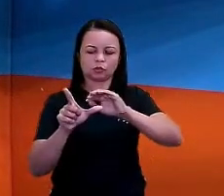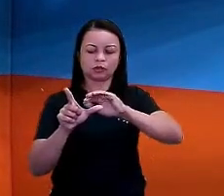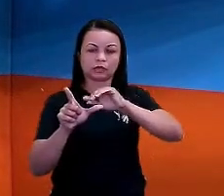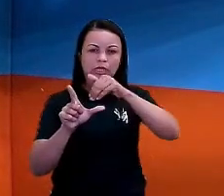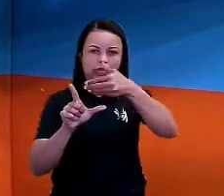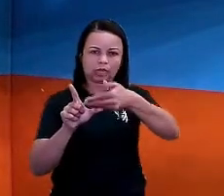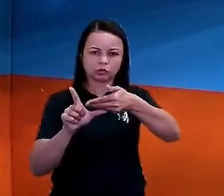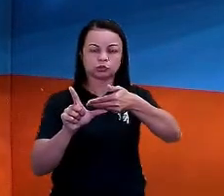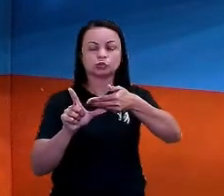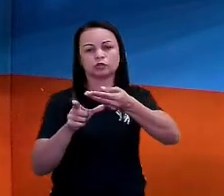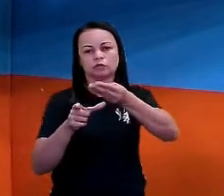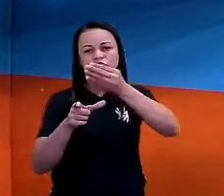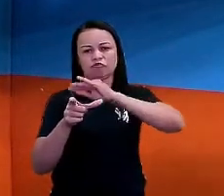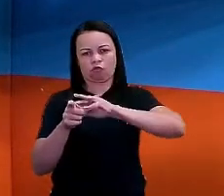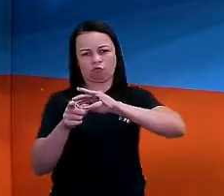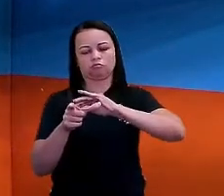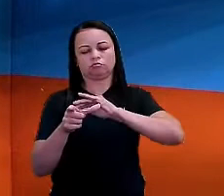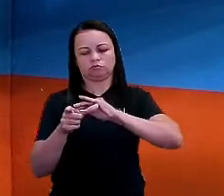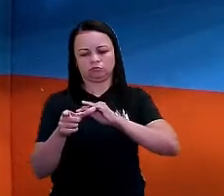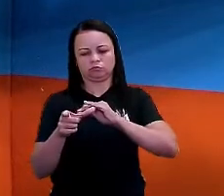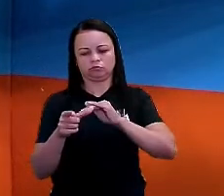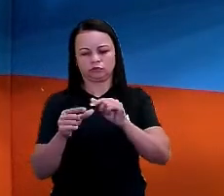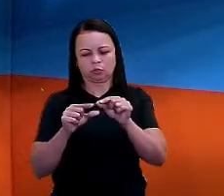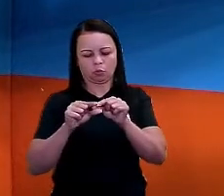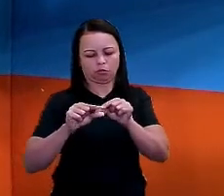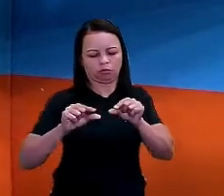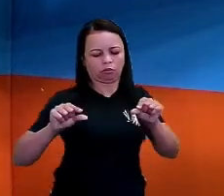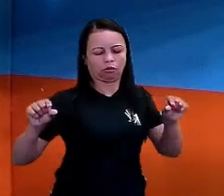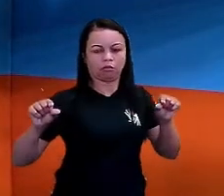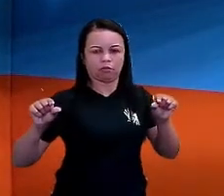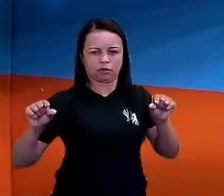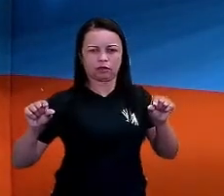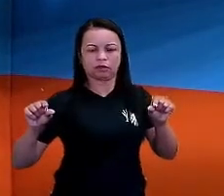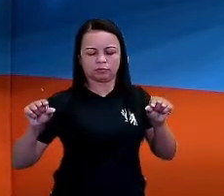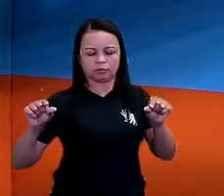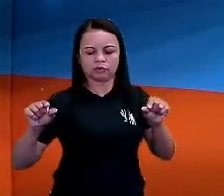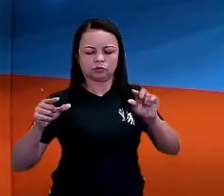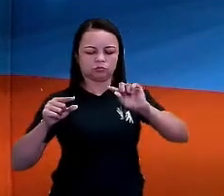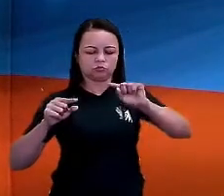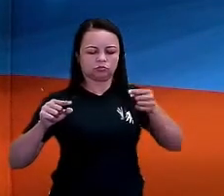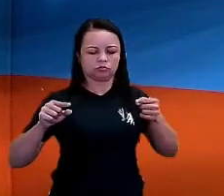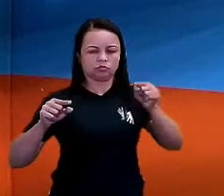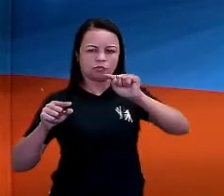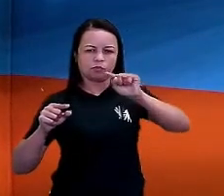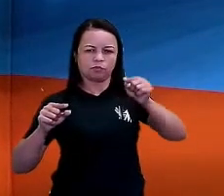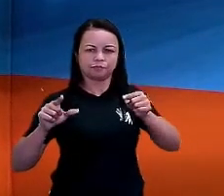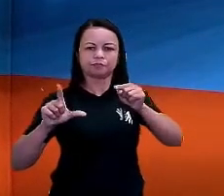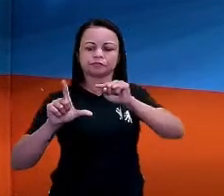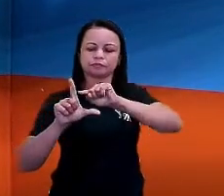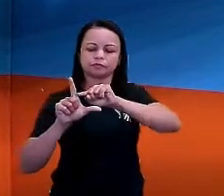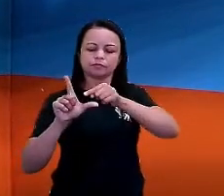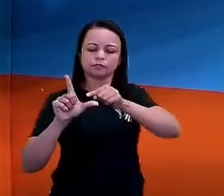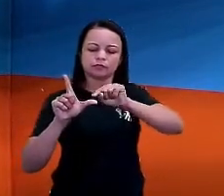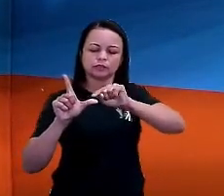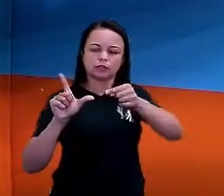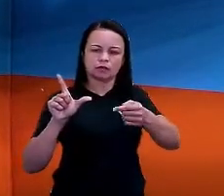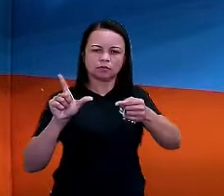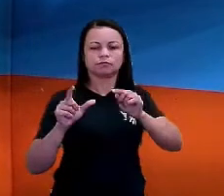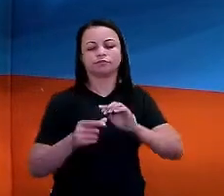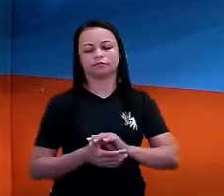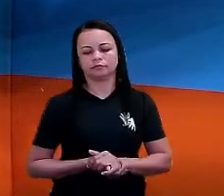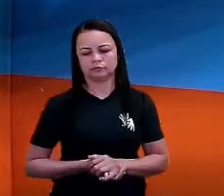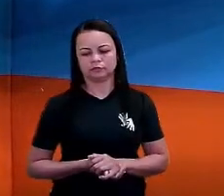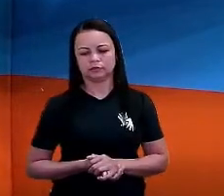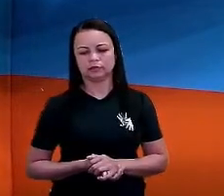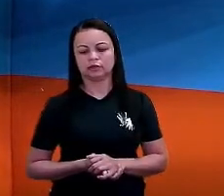formado a partir do prolongamento que eu faço aqui, né, de um dos lados do polígono, tá? E